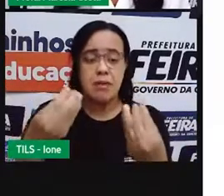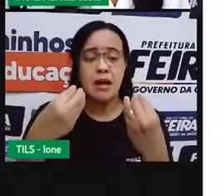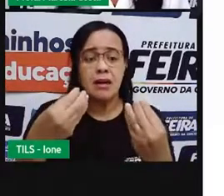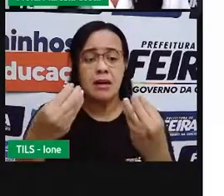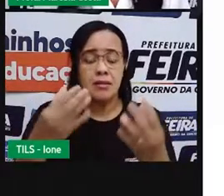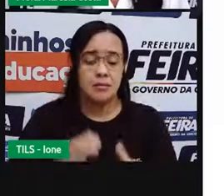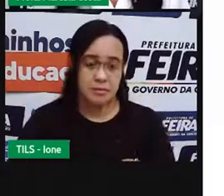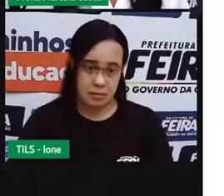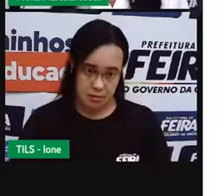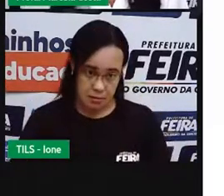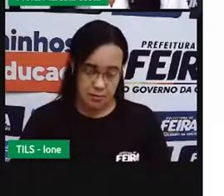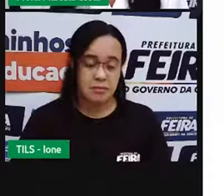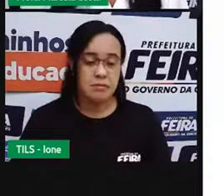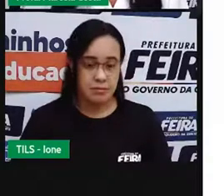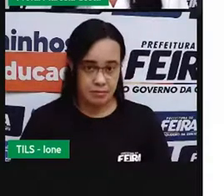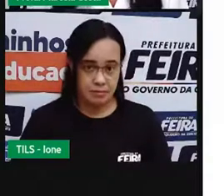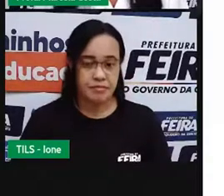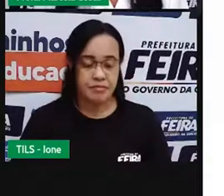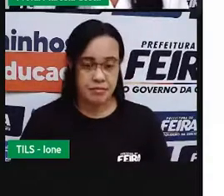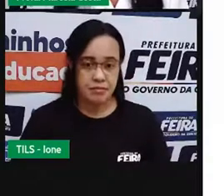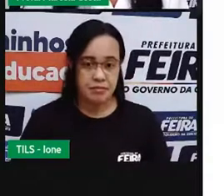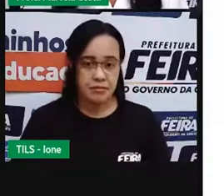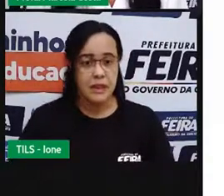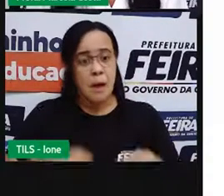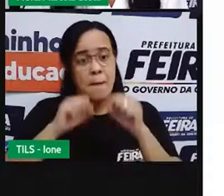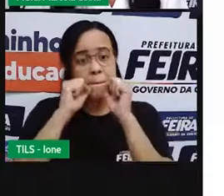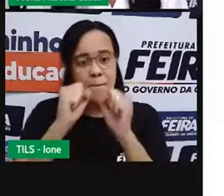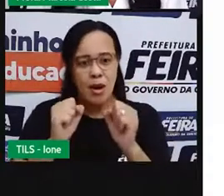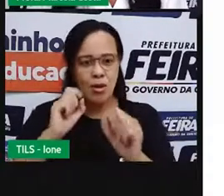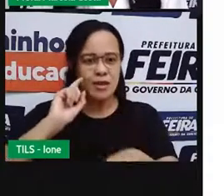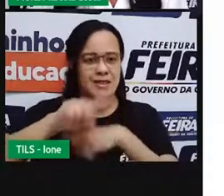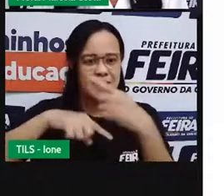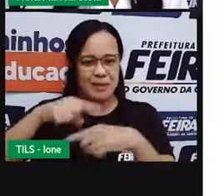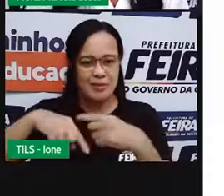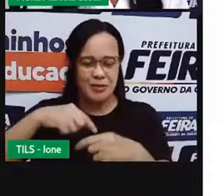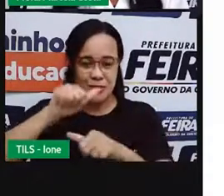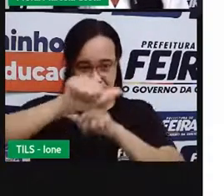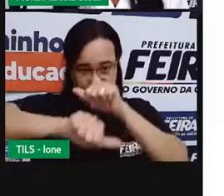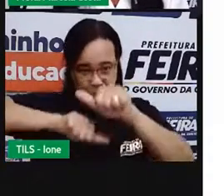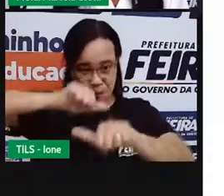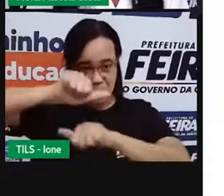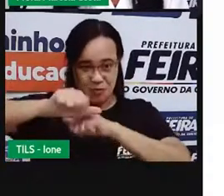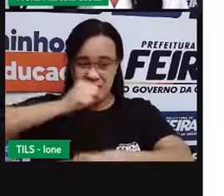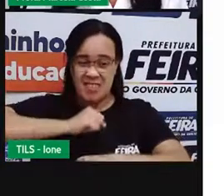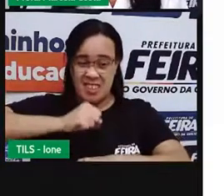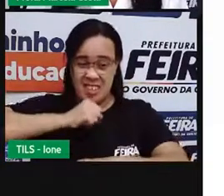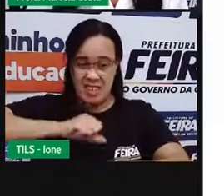catando resíduos que podem ser reciclados, tá?